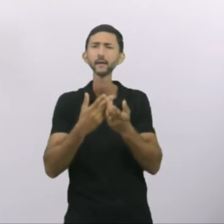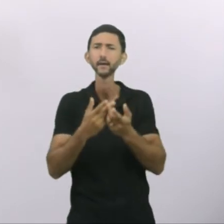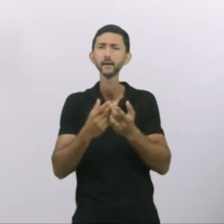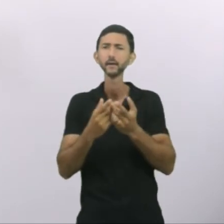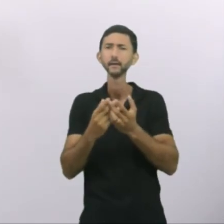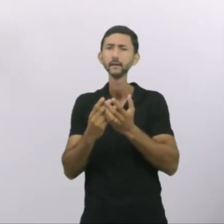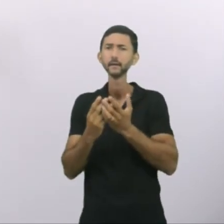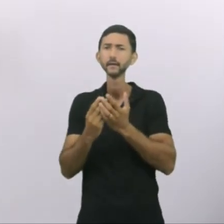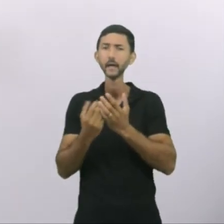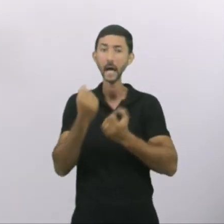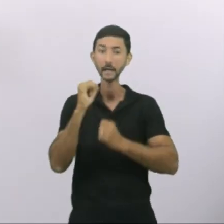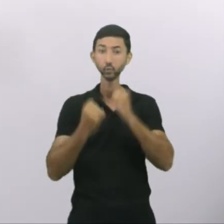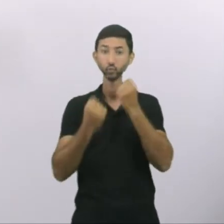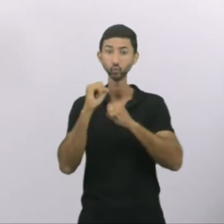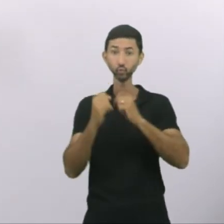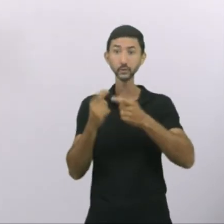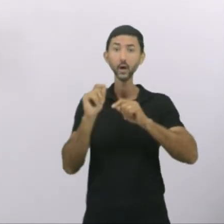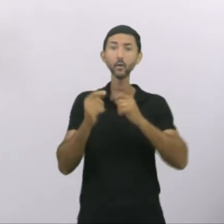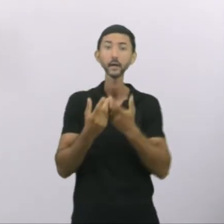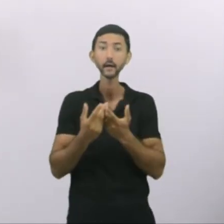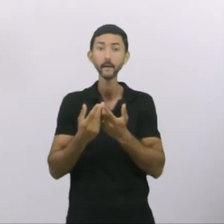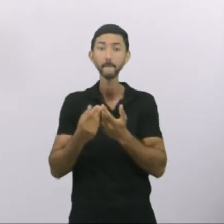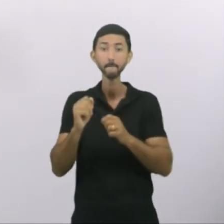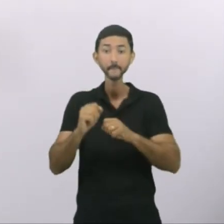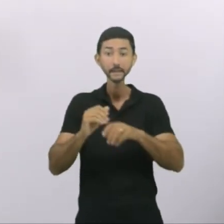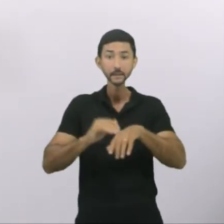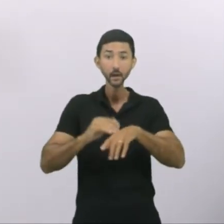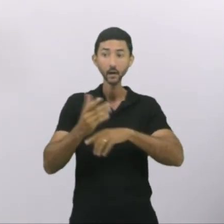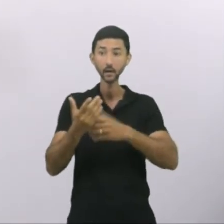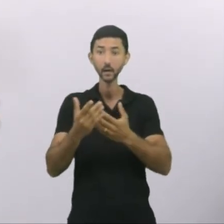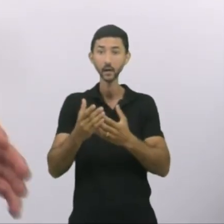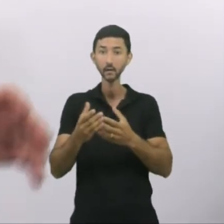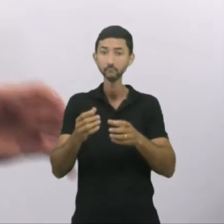indústria norte-americana ela está buscando vantagens